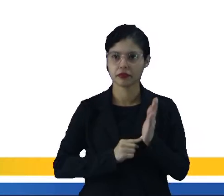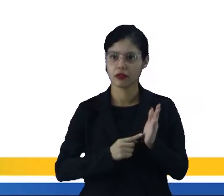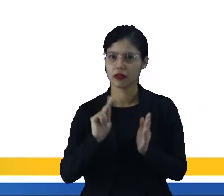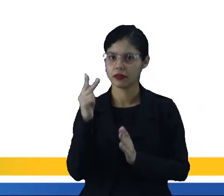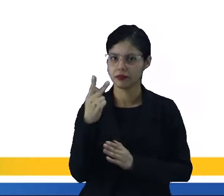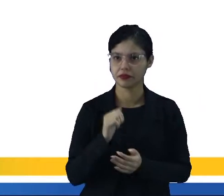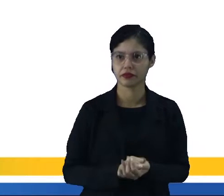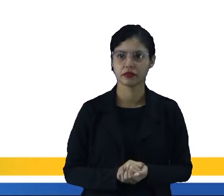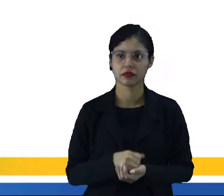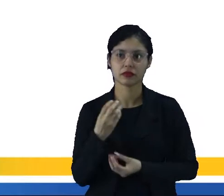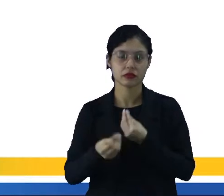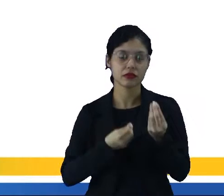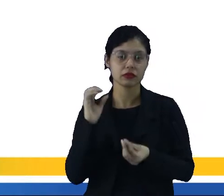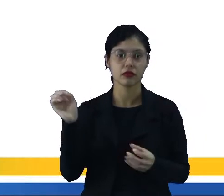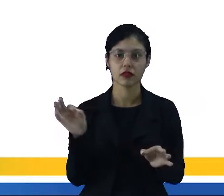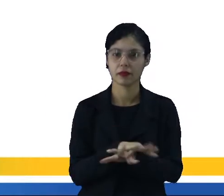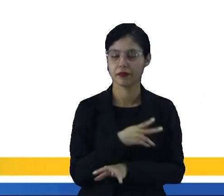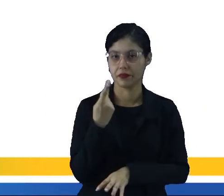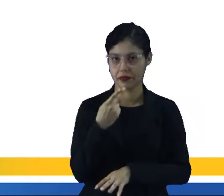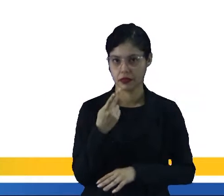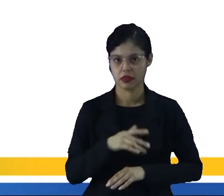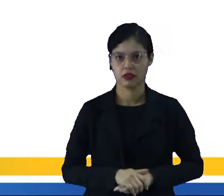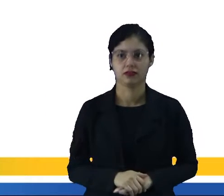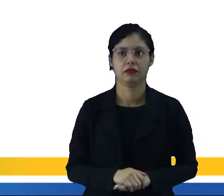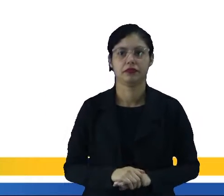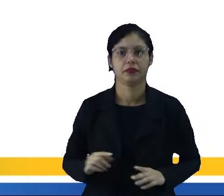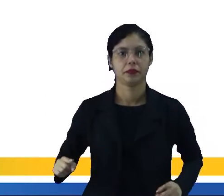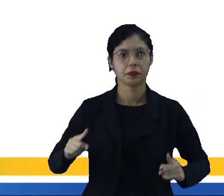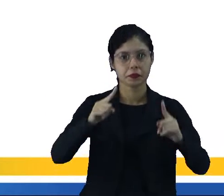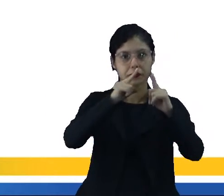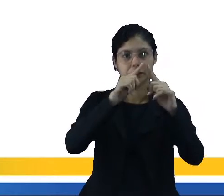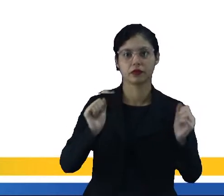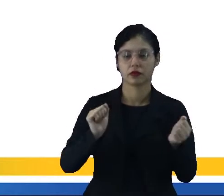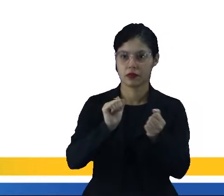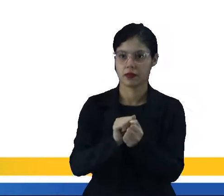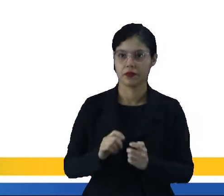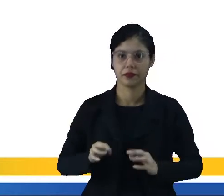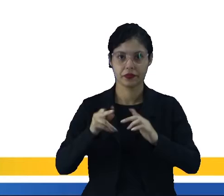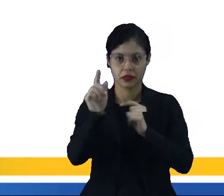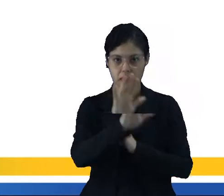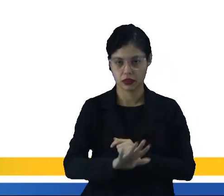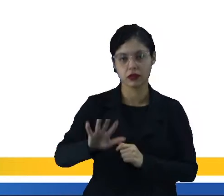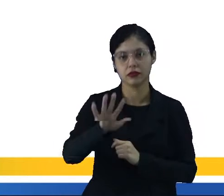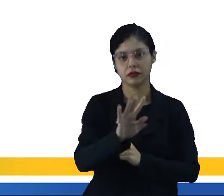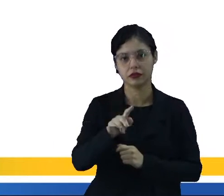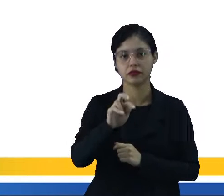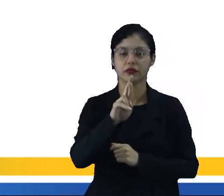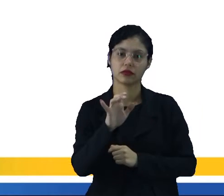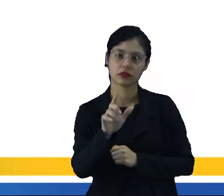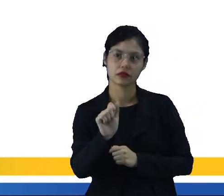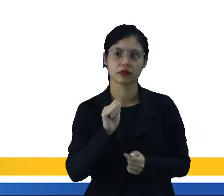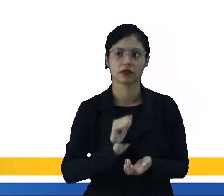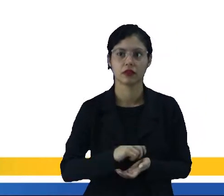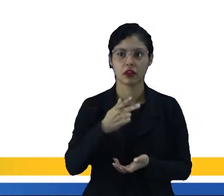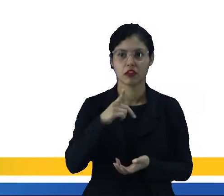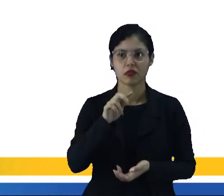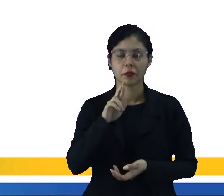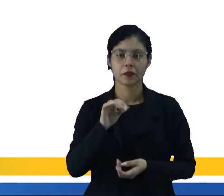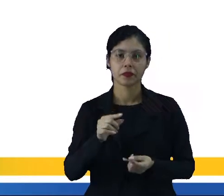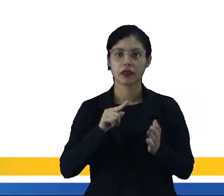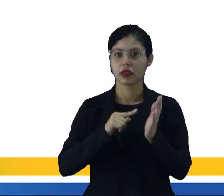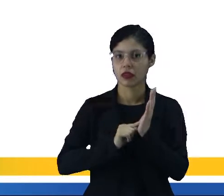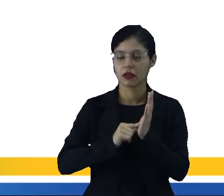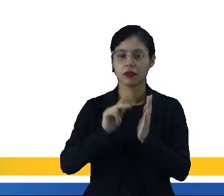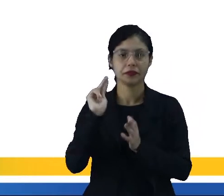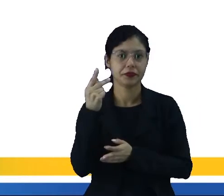pertence ao plano como a gente acabou de falar certo a pirâmide é a união de todos os versos do polígono tá no ponto H